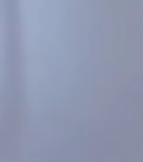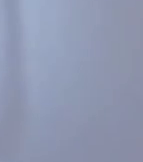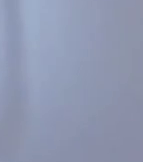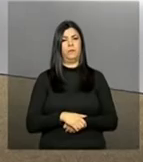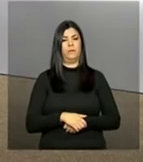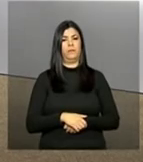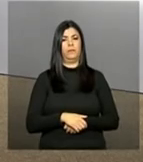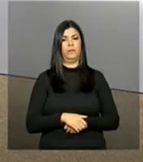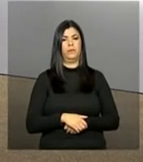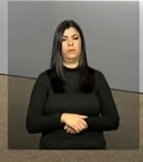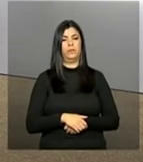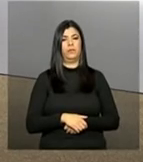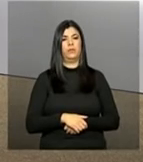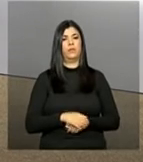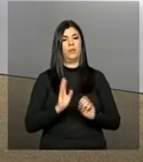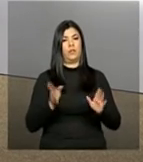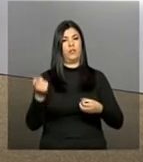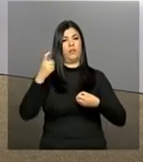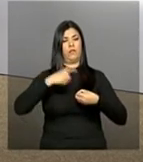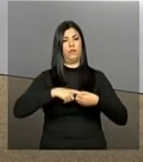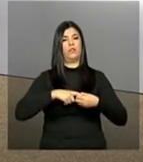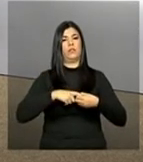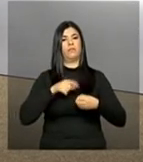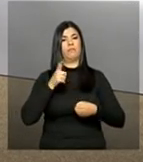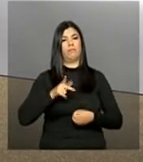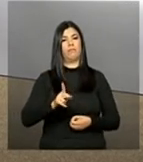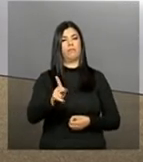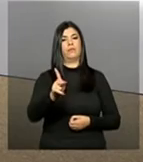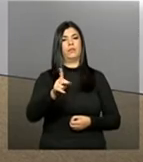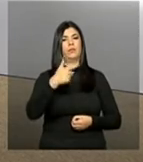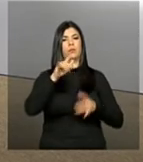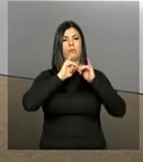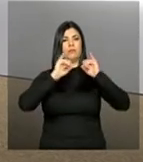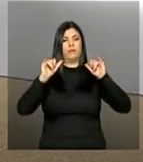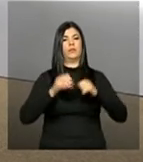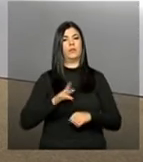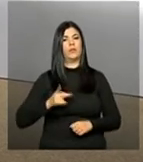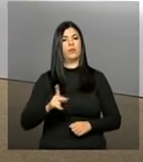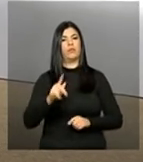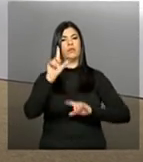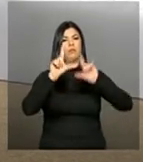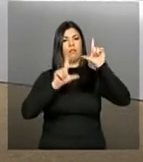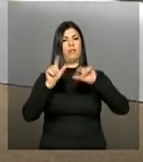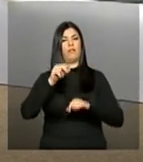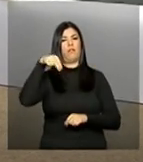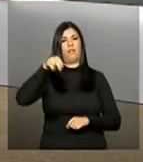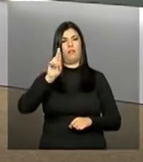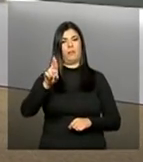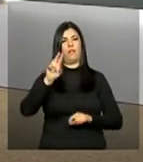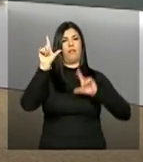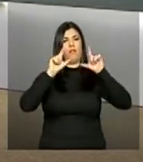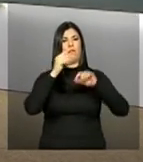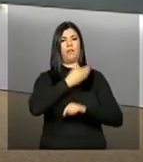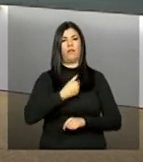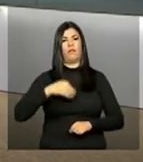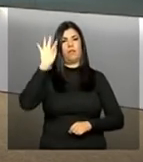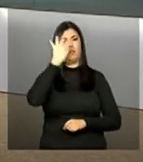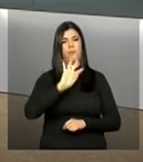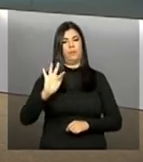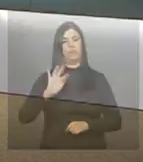chegou e nós podemos voltar a qualquer momento com outras informações Continue com a gente na NBR a TV do